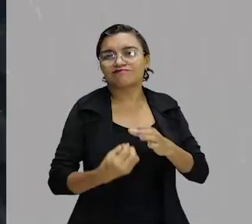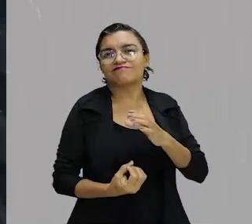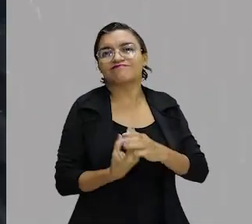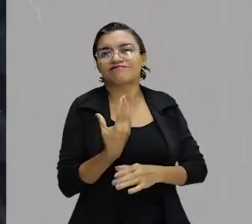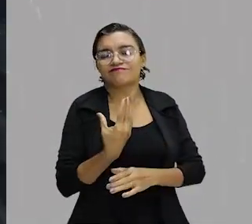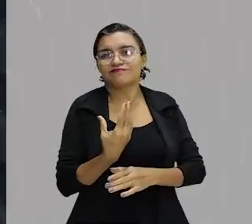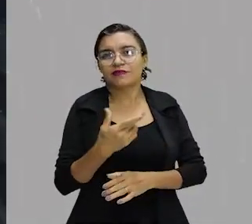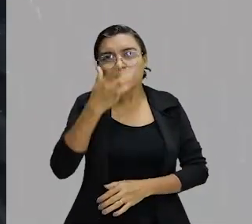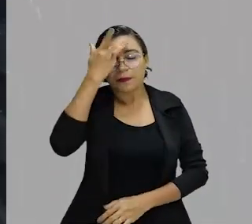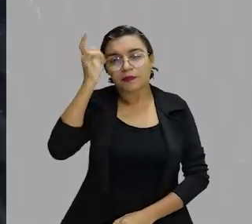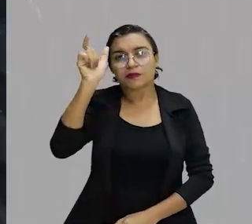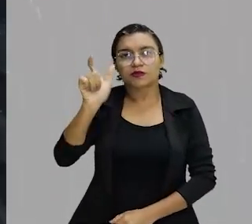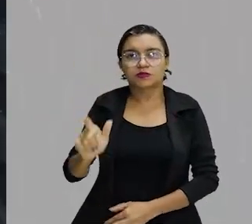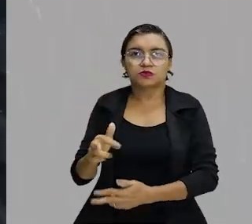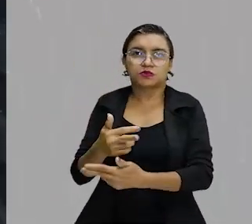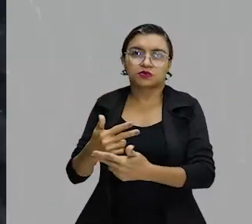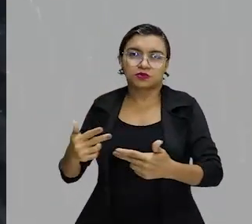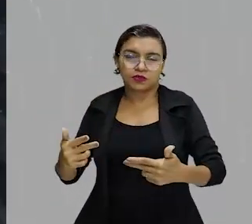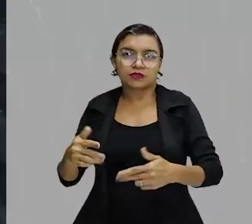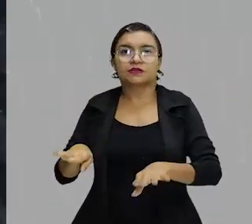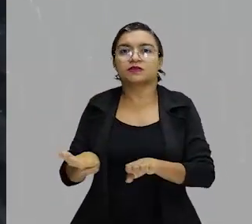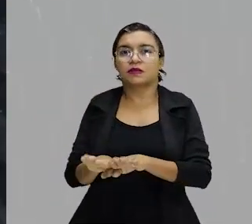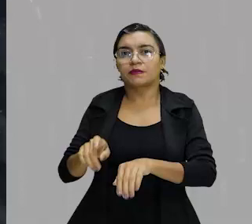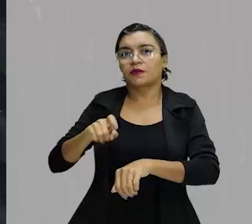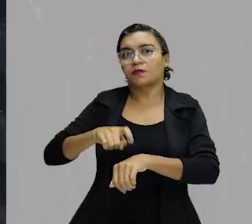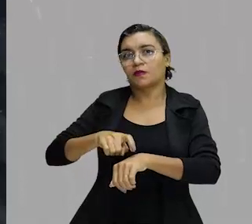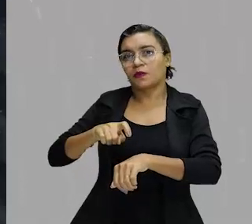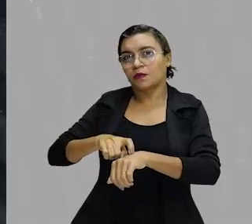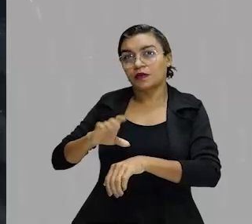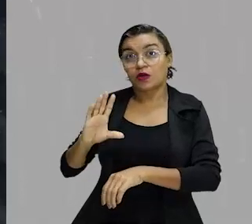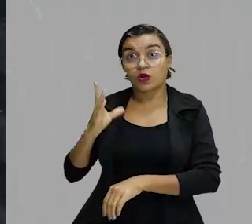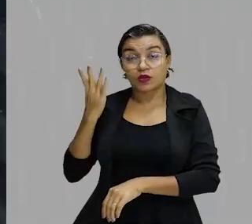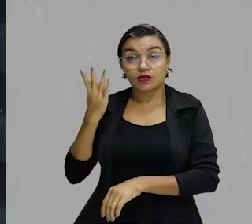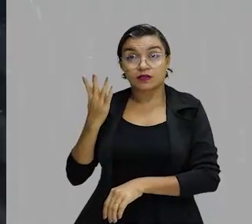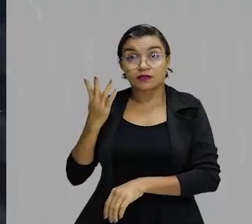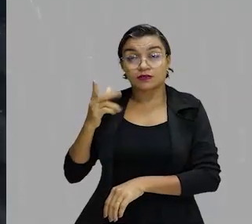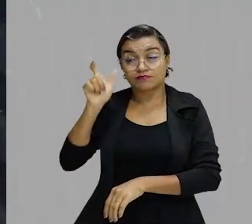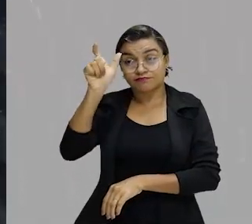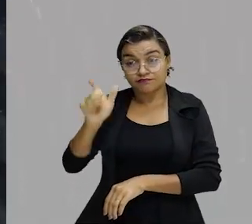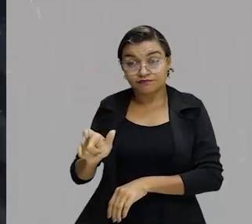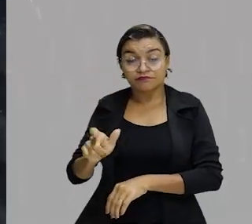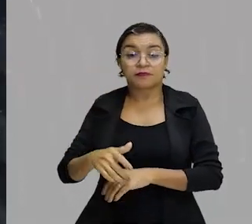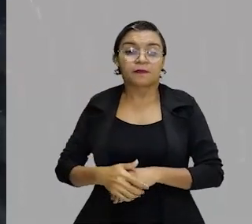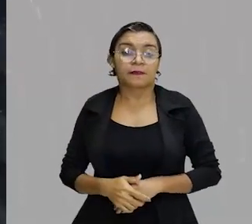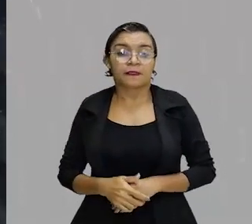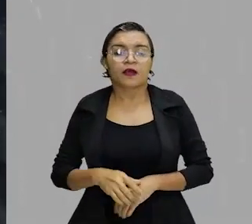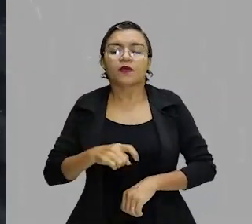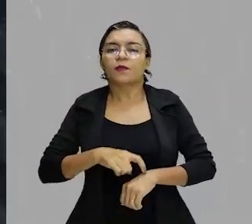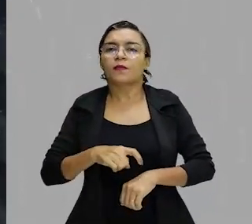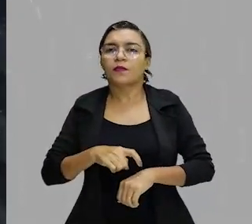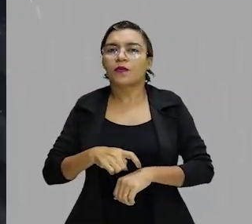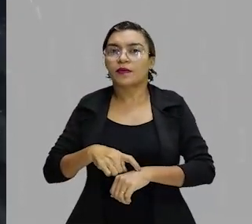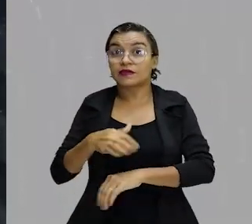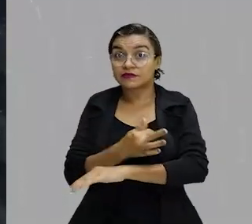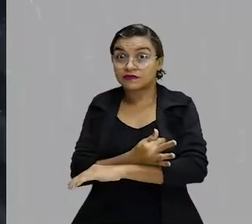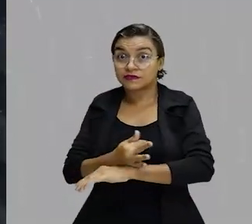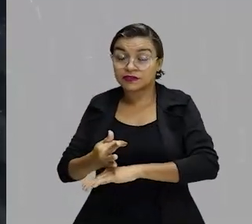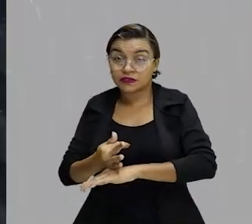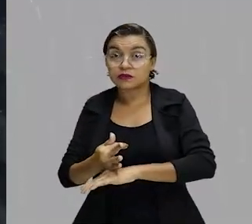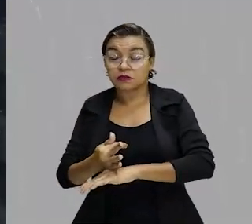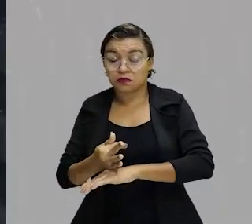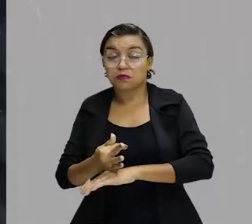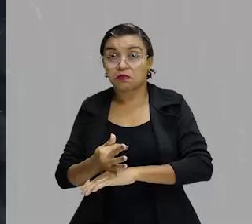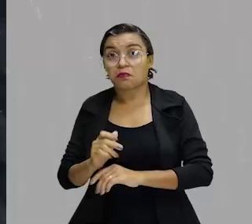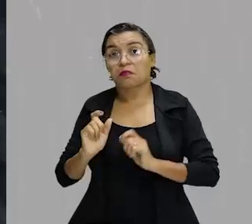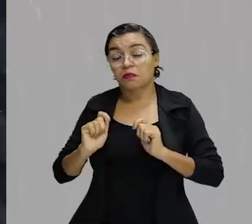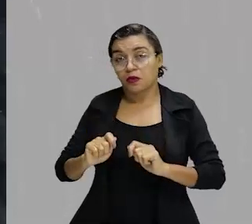os personagens e o que acontece com essas personagens. Tá? Enquanto a ficção ela até pode ser baseada em eventos